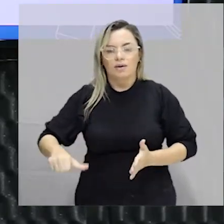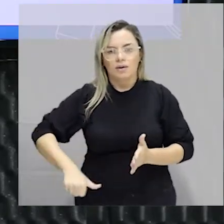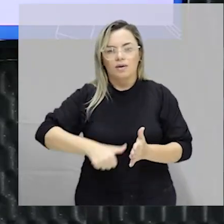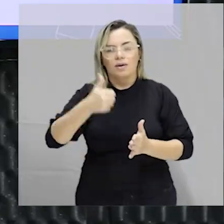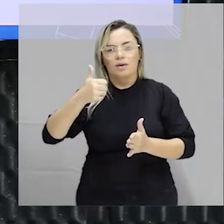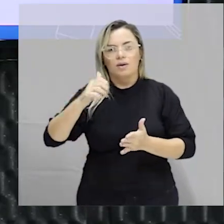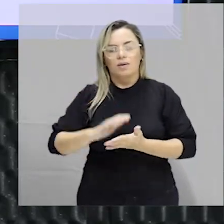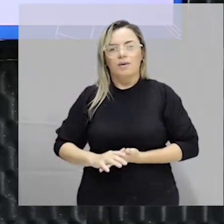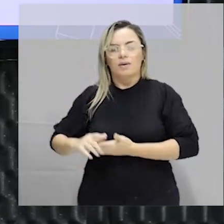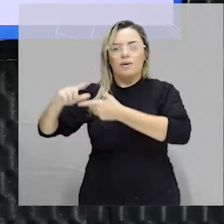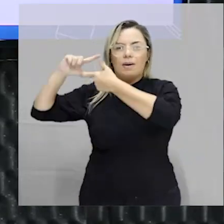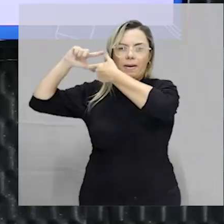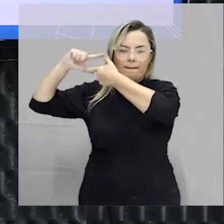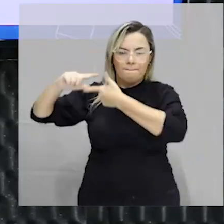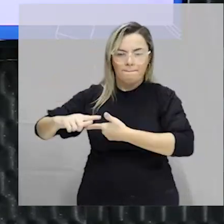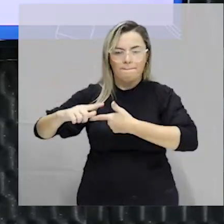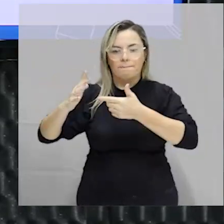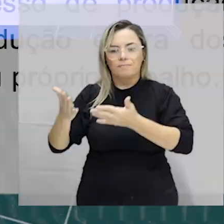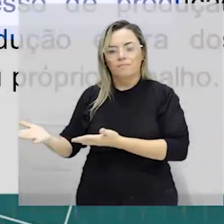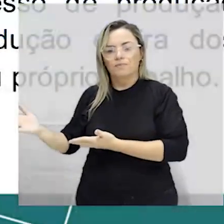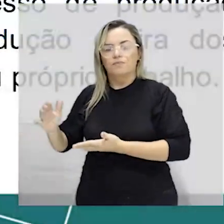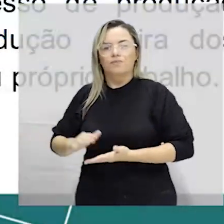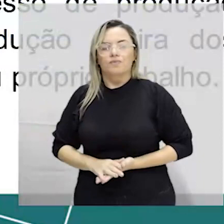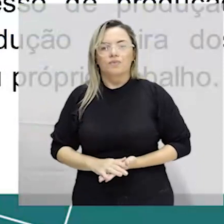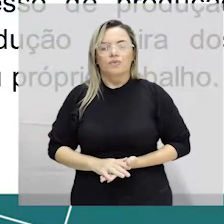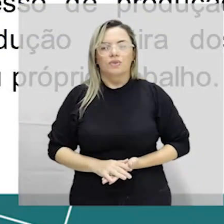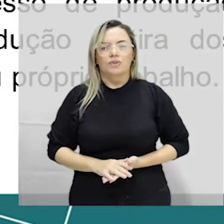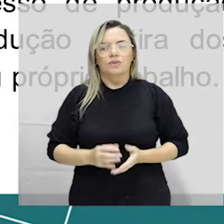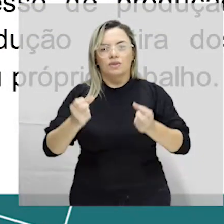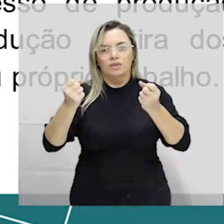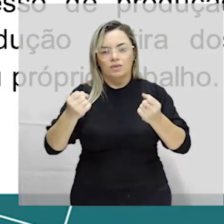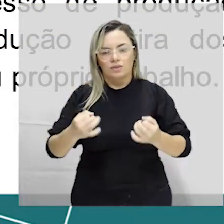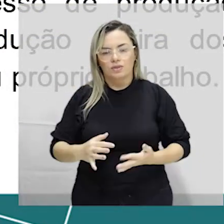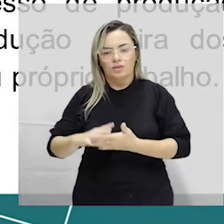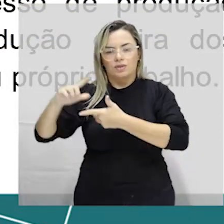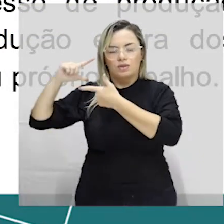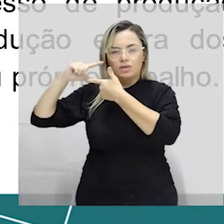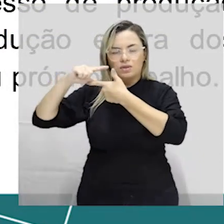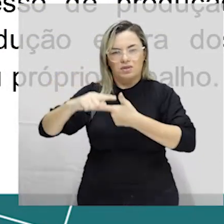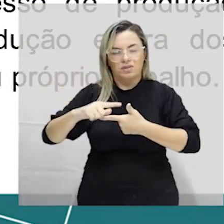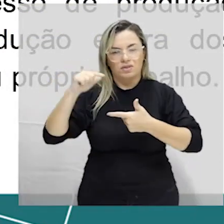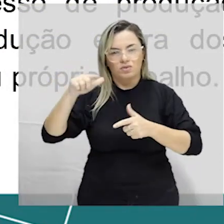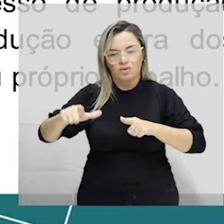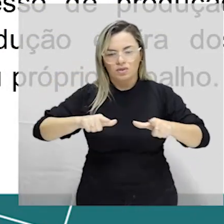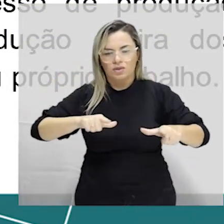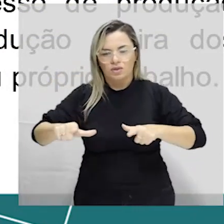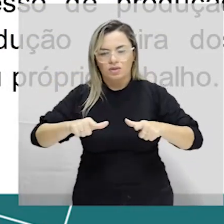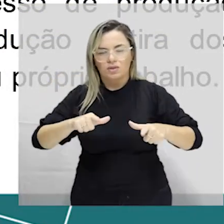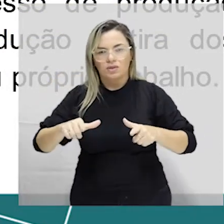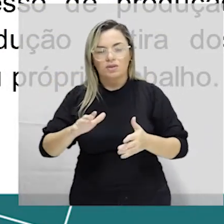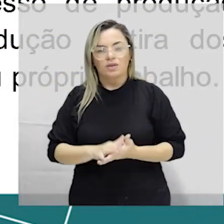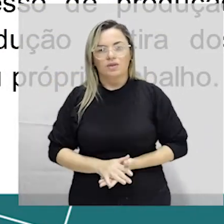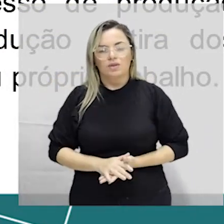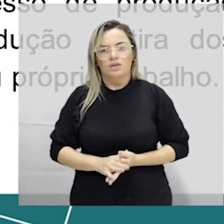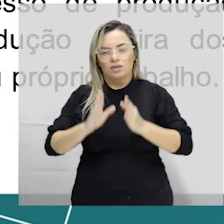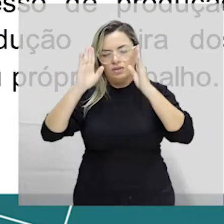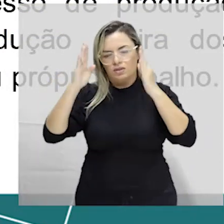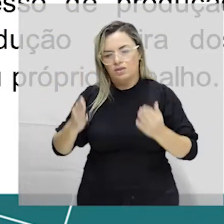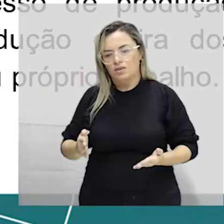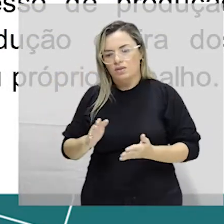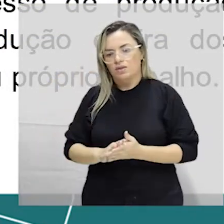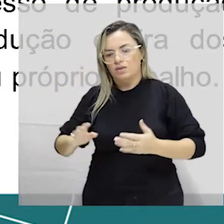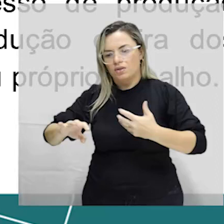conceito é o conceito de alienação. Quando a gente fala de alienação do trabalho, a gente está levando em conta que existe